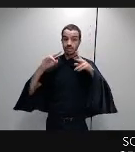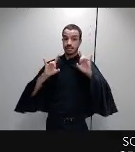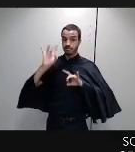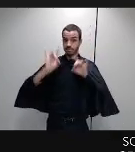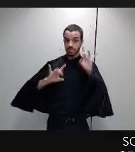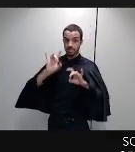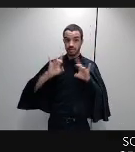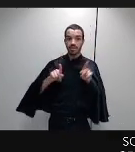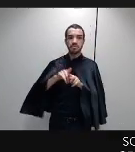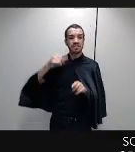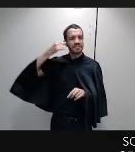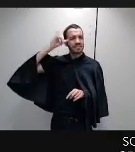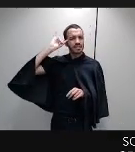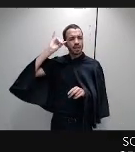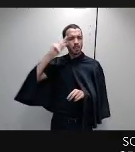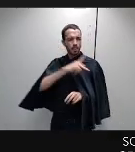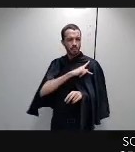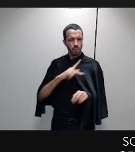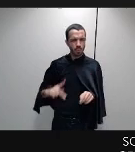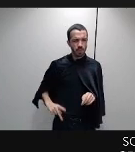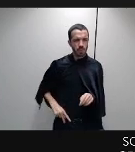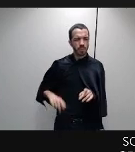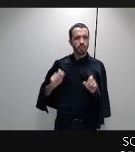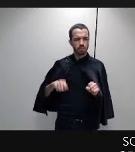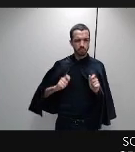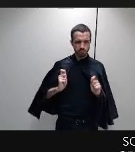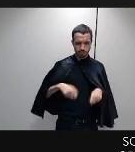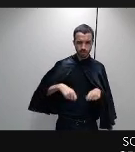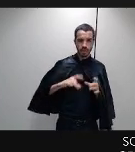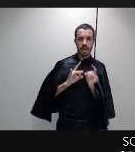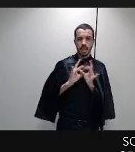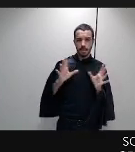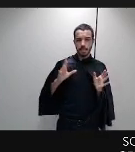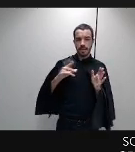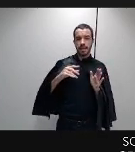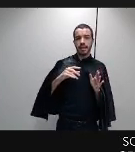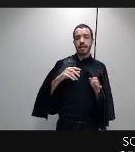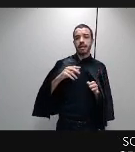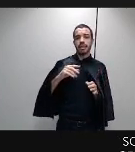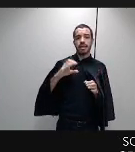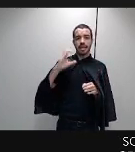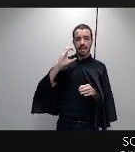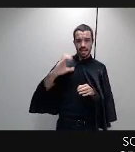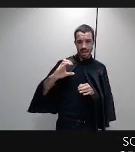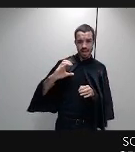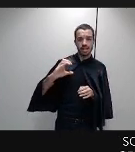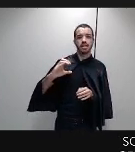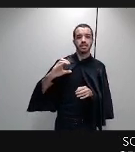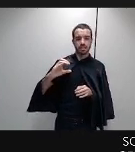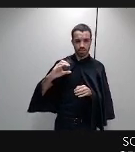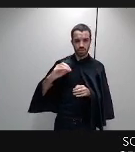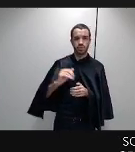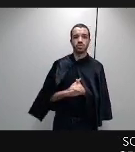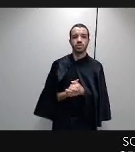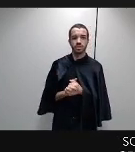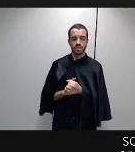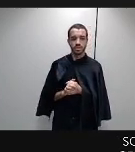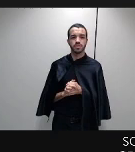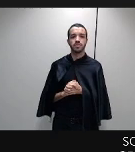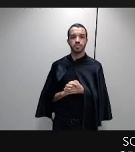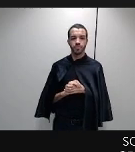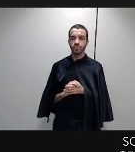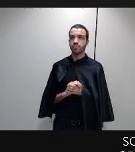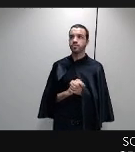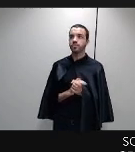A Fazenda e pela habilitação de crédito em detrimento do pedido de constrição de bens e perde execução fiscal